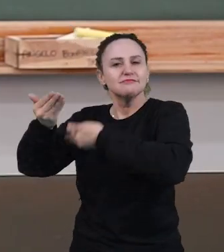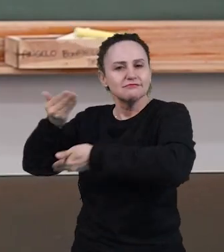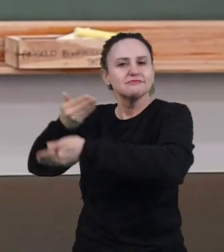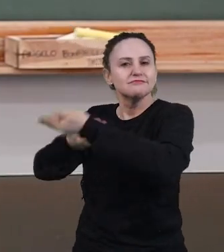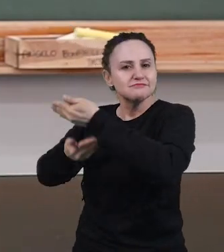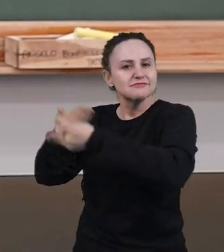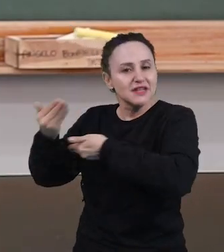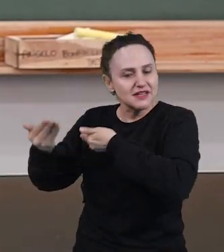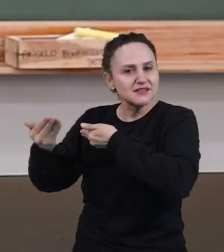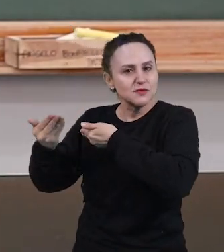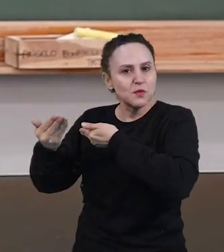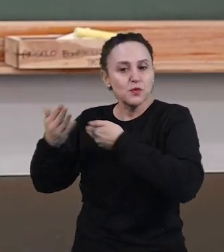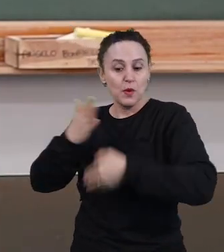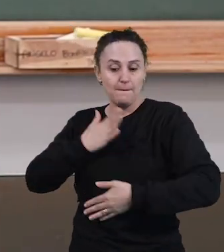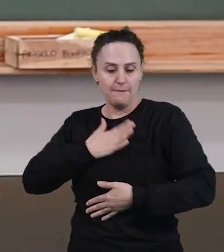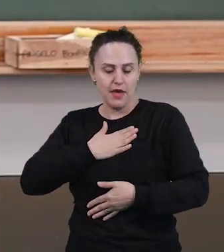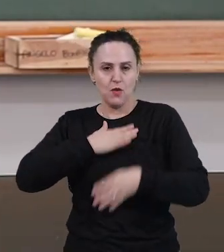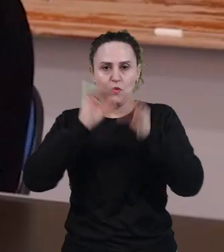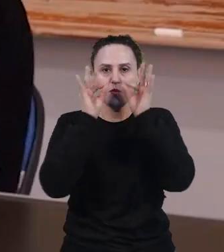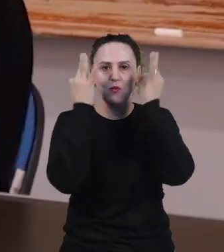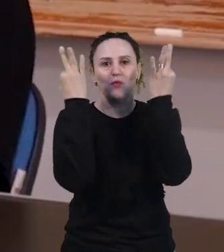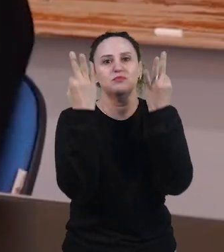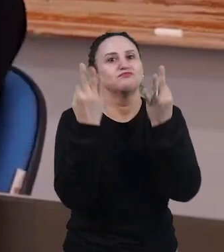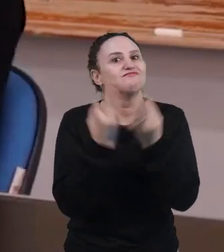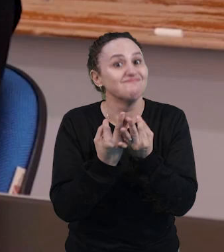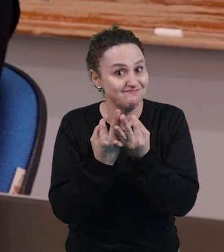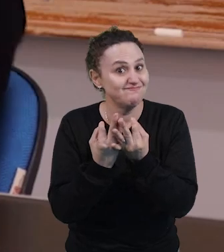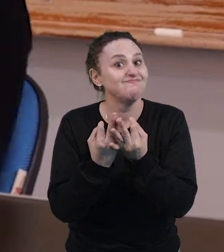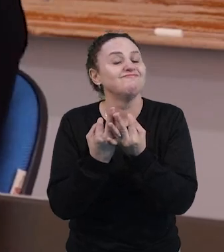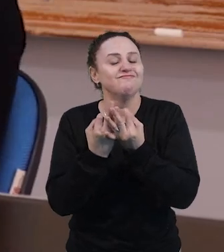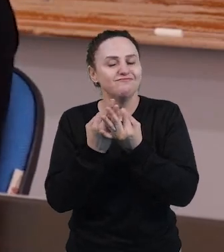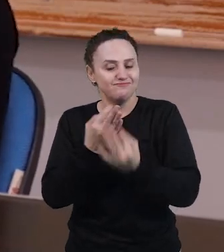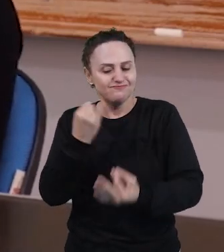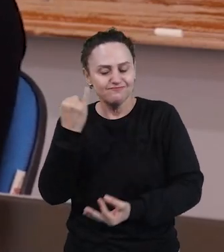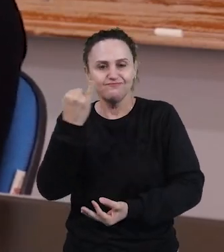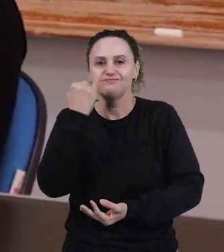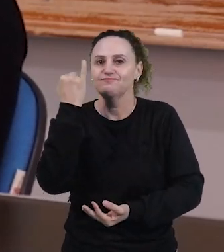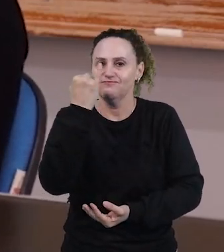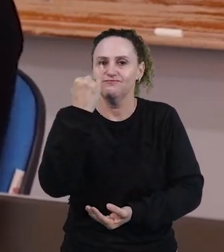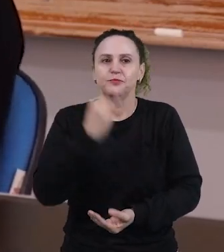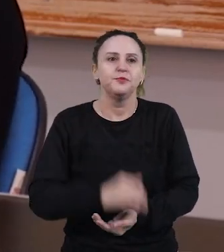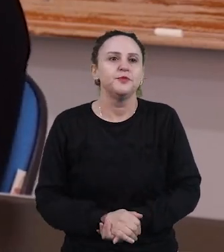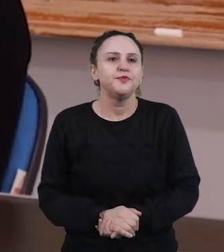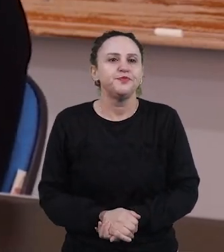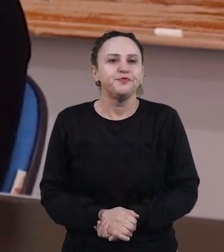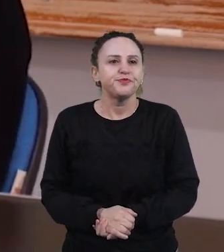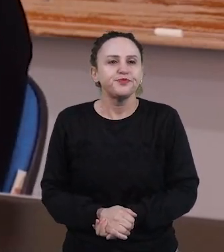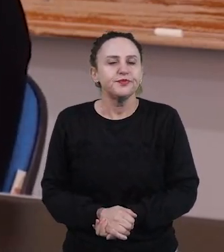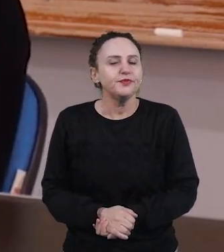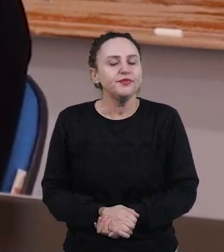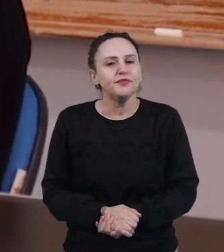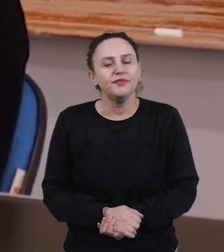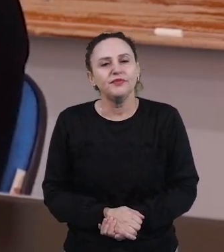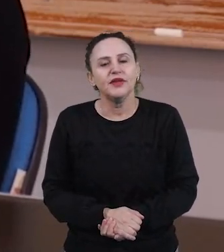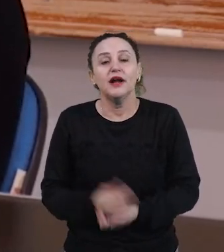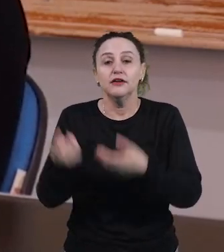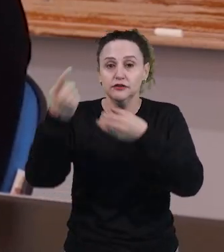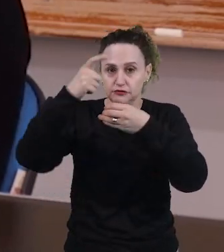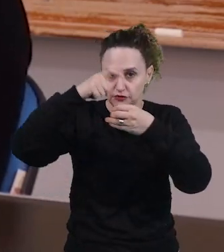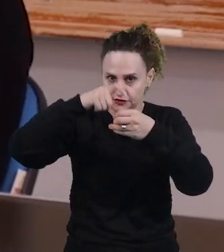da interação que eu tenho com os meus pares. Voltando lá para as etapas